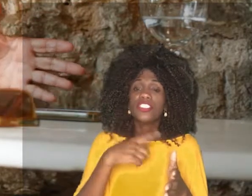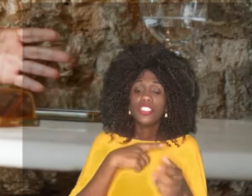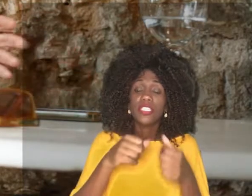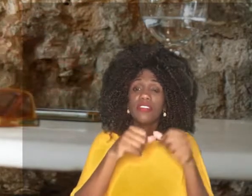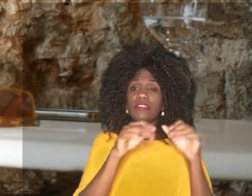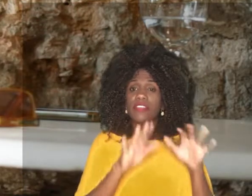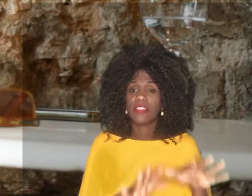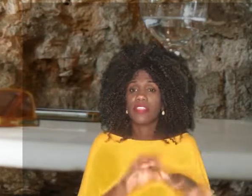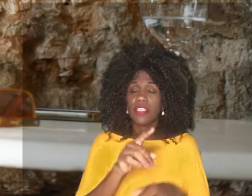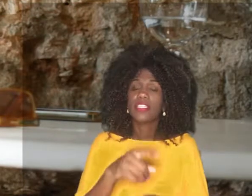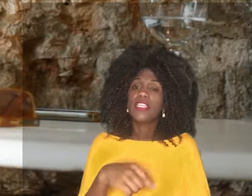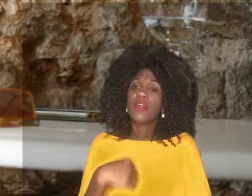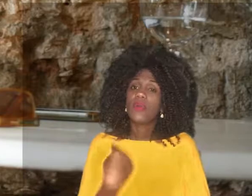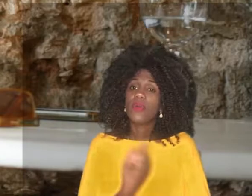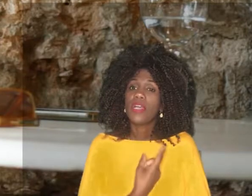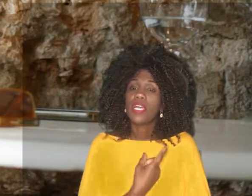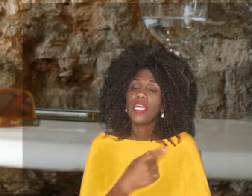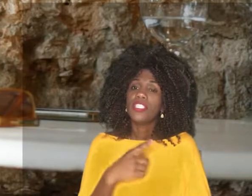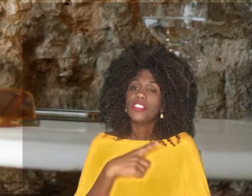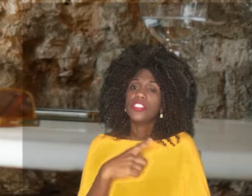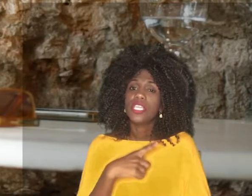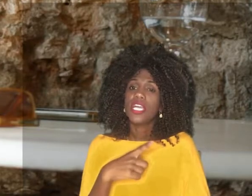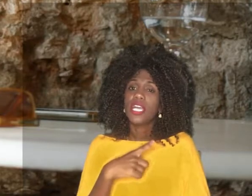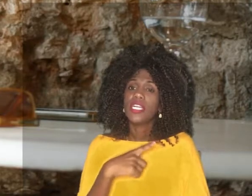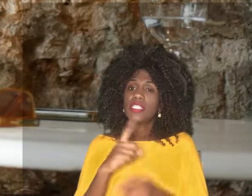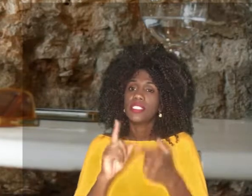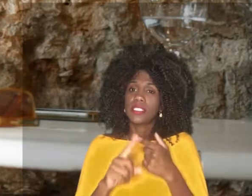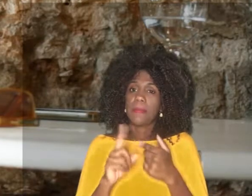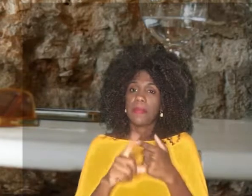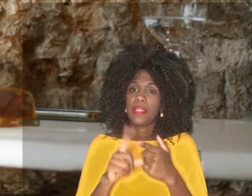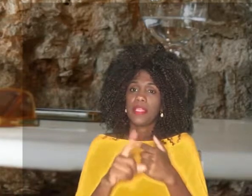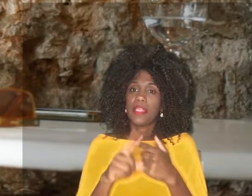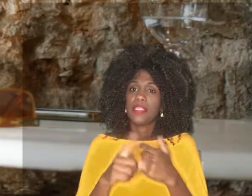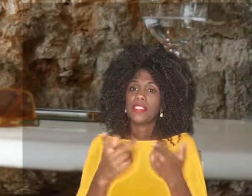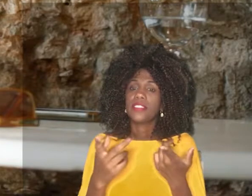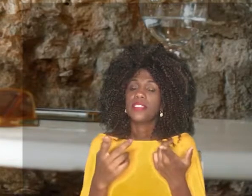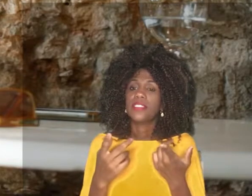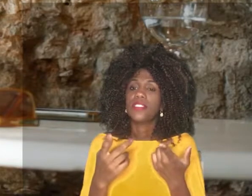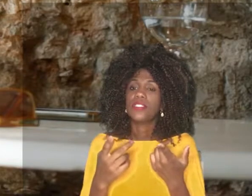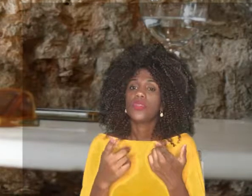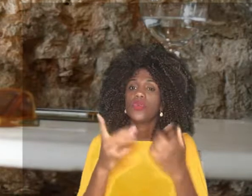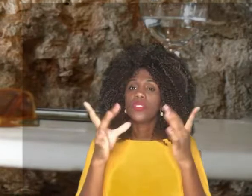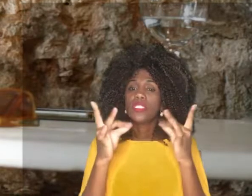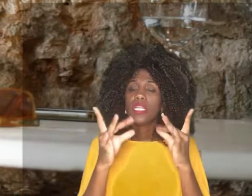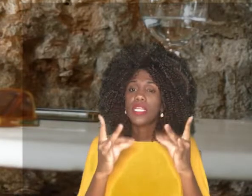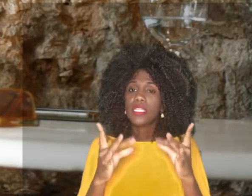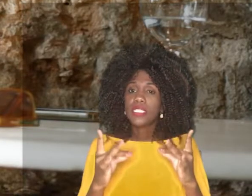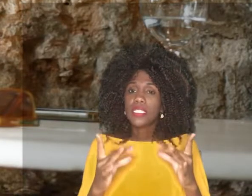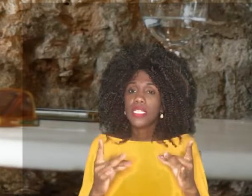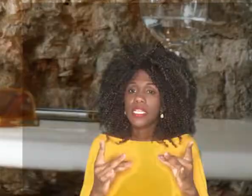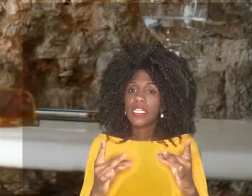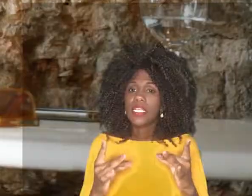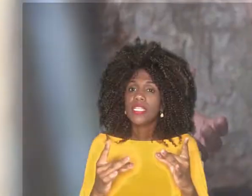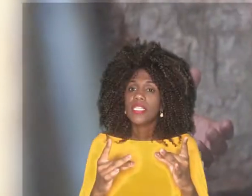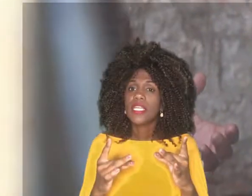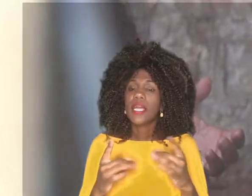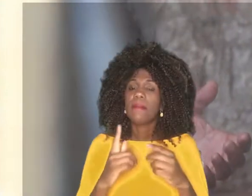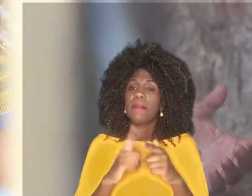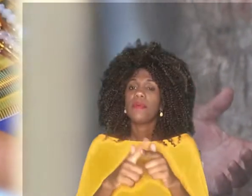assentar. Então, era também um detalhe,